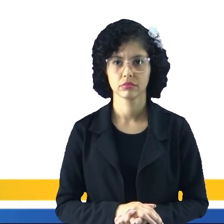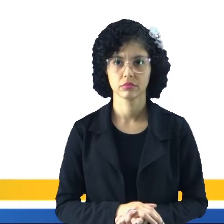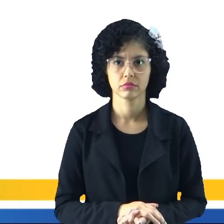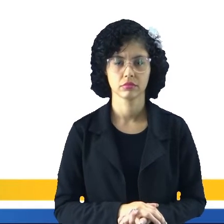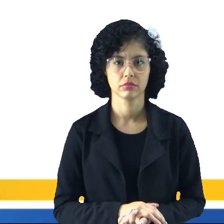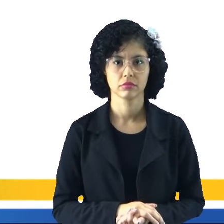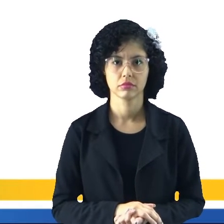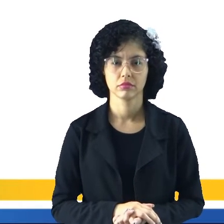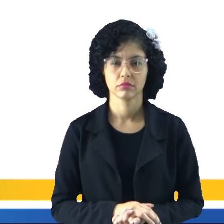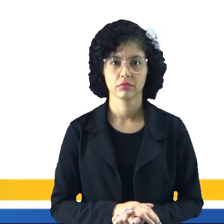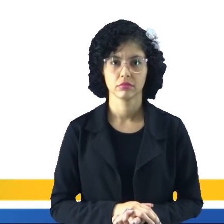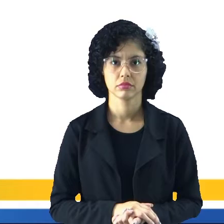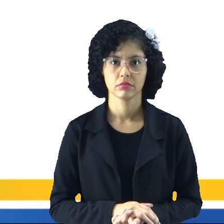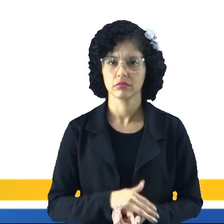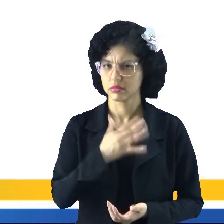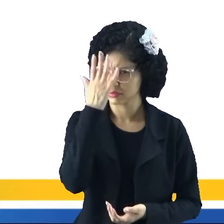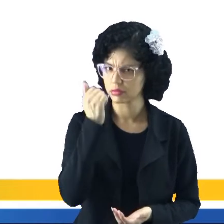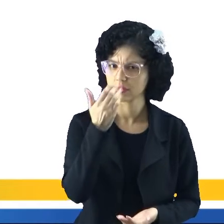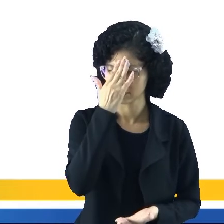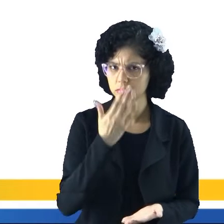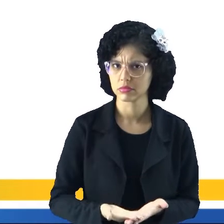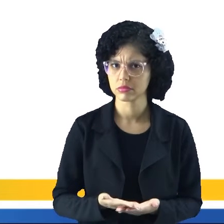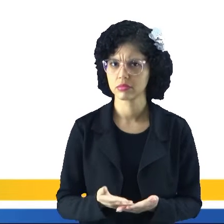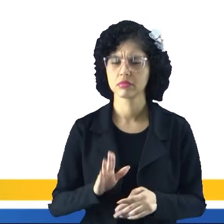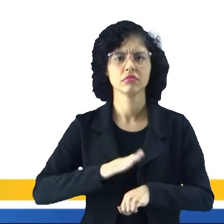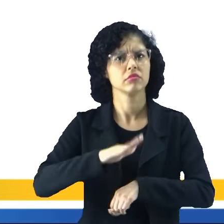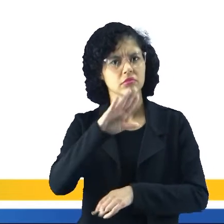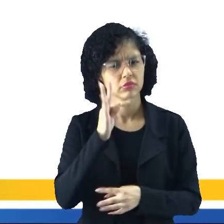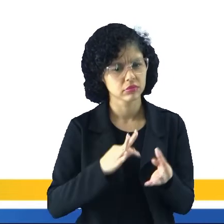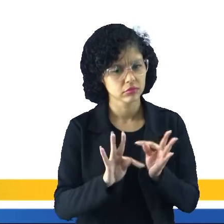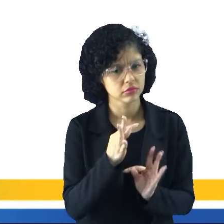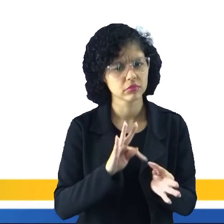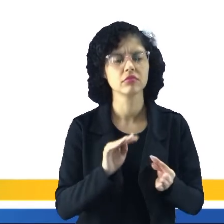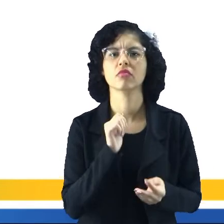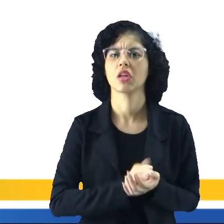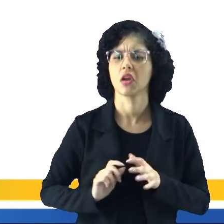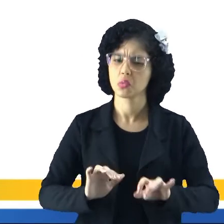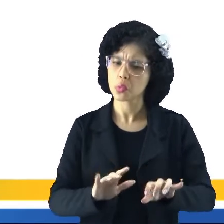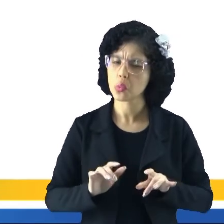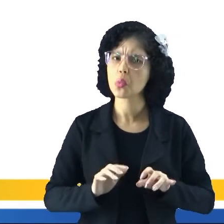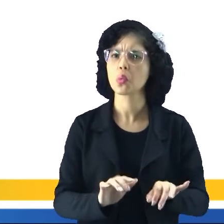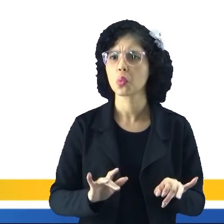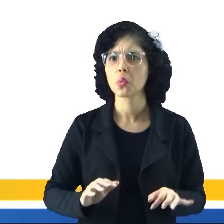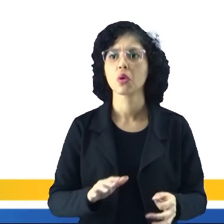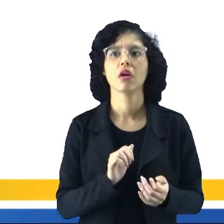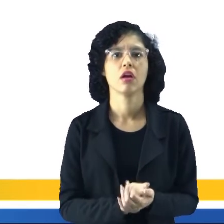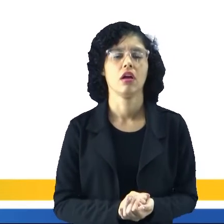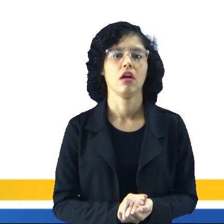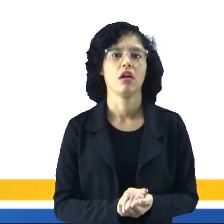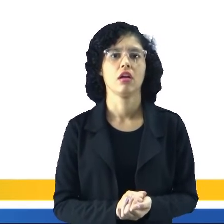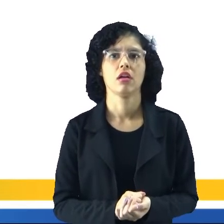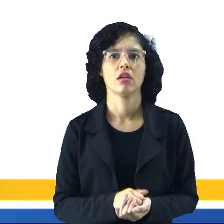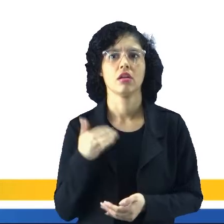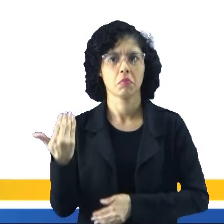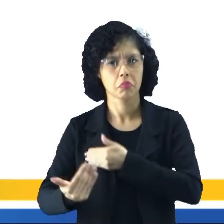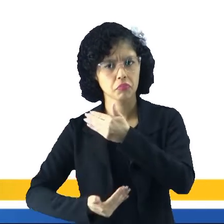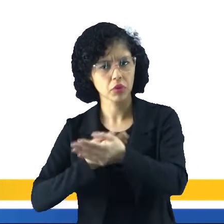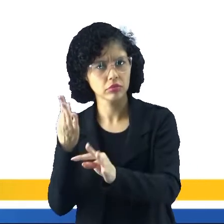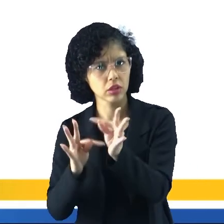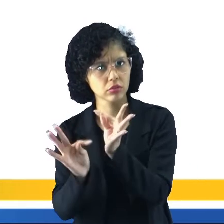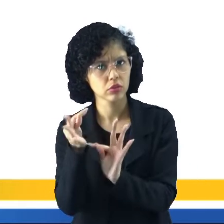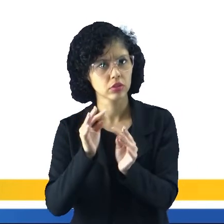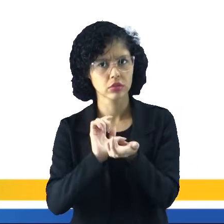despersonalização. Ou seja, sabe o que eu acredito? Que tanta tecnologia, tanta era digital, né, tanto progresso aí